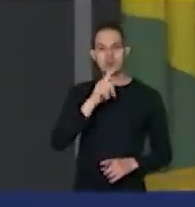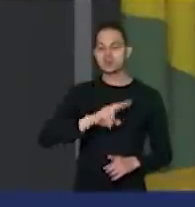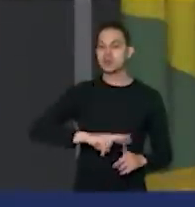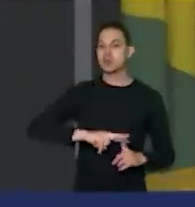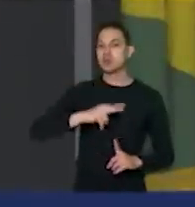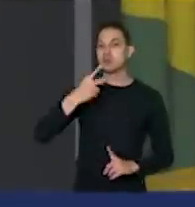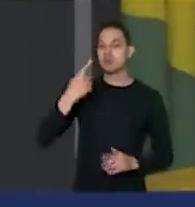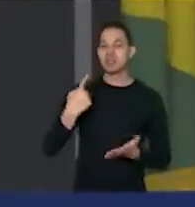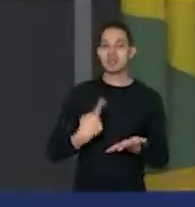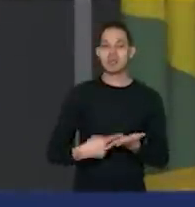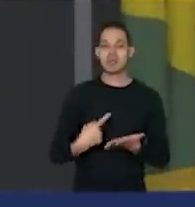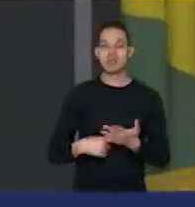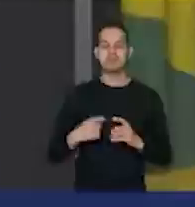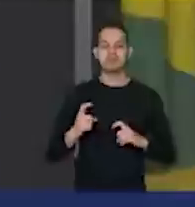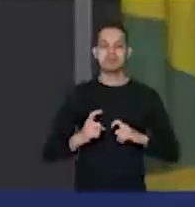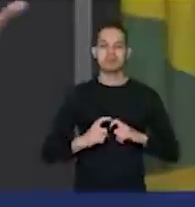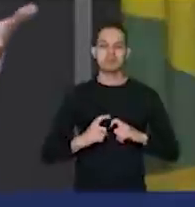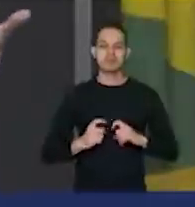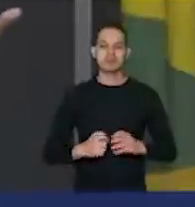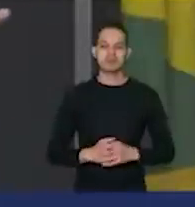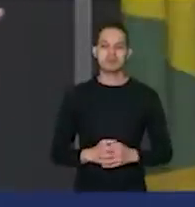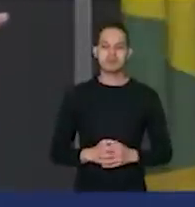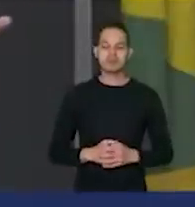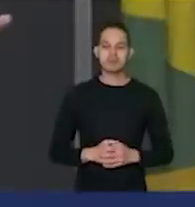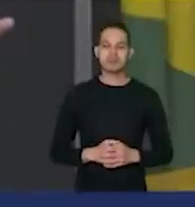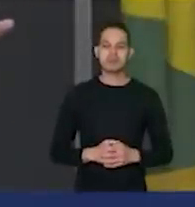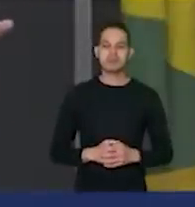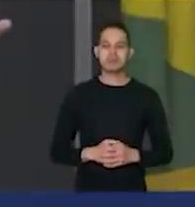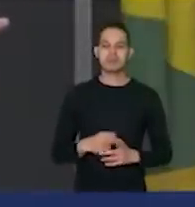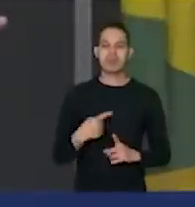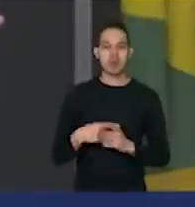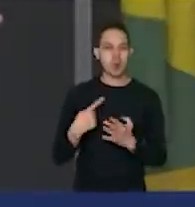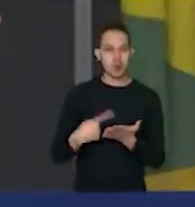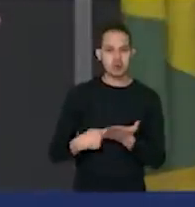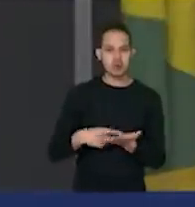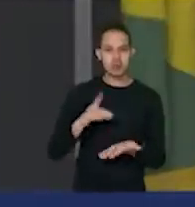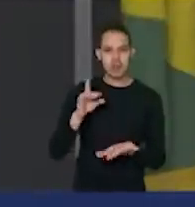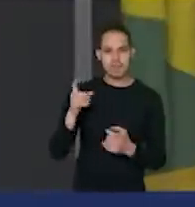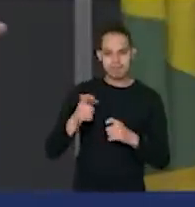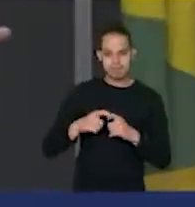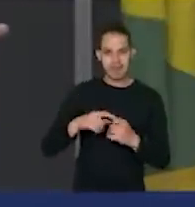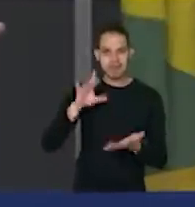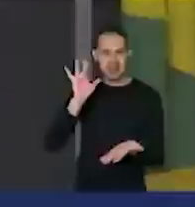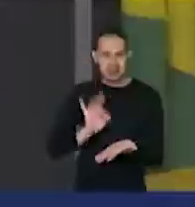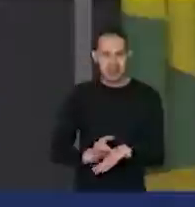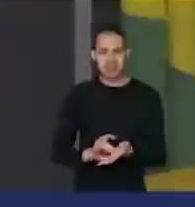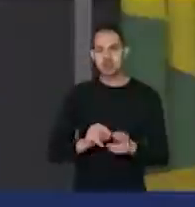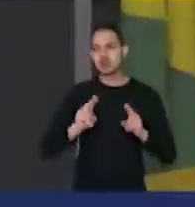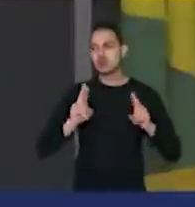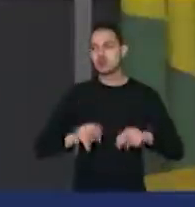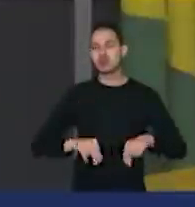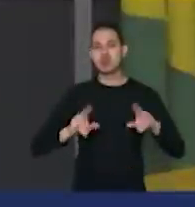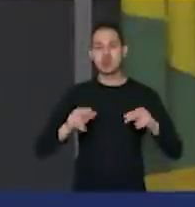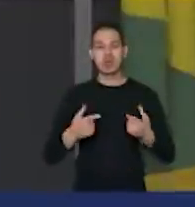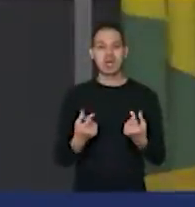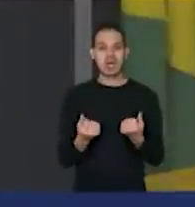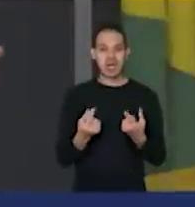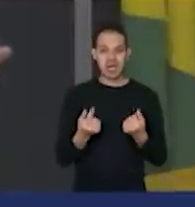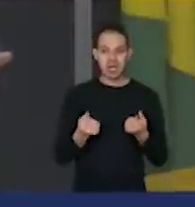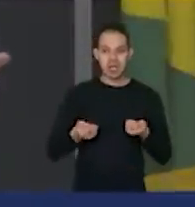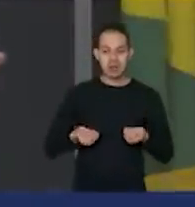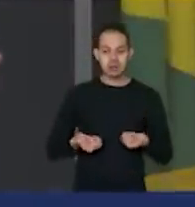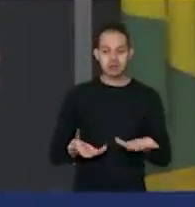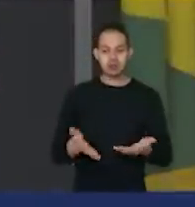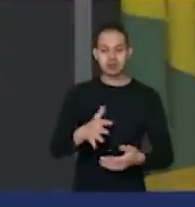consultas. É óbvio que essas consultas nunca aconteceram, que esse dinheiro não foi parar na saúde na